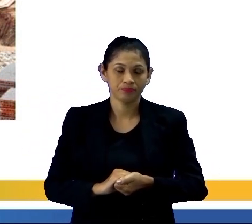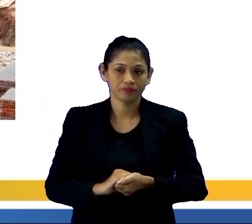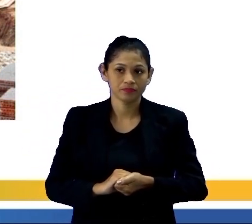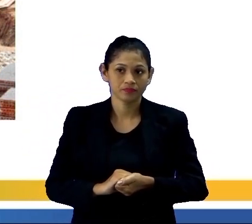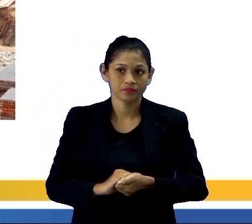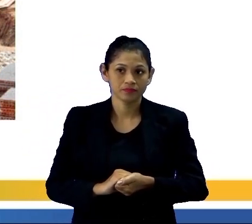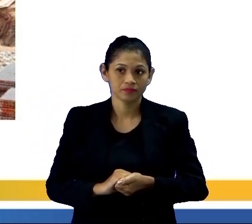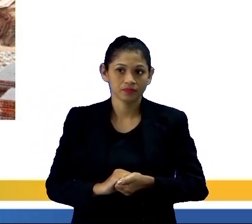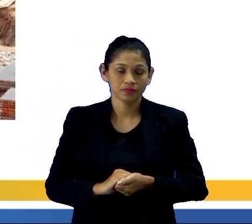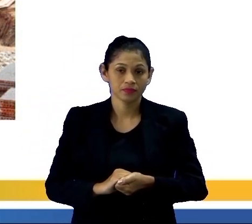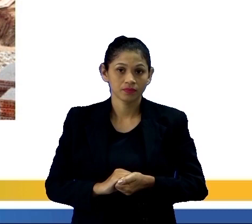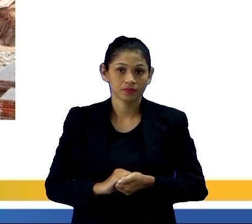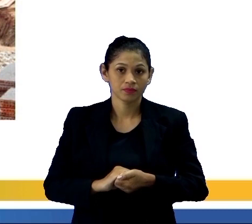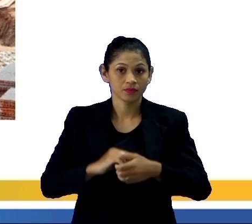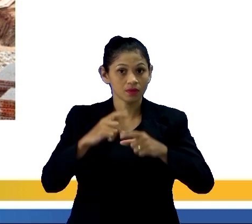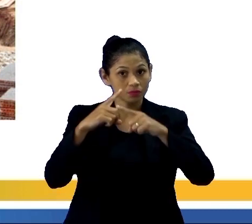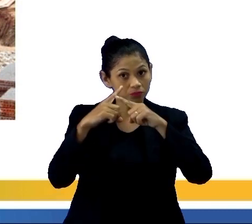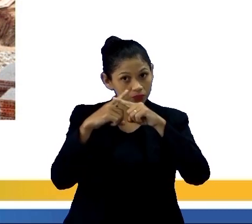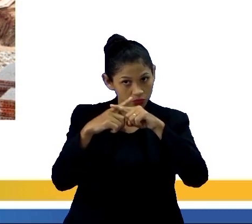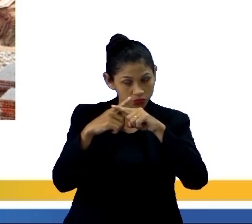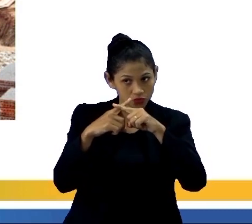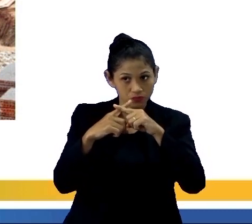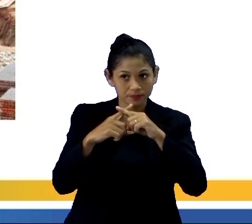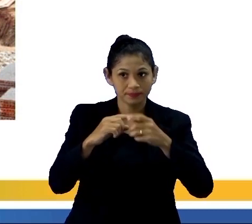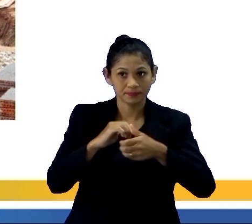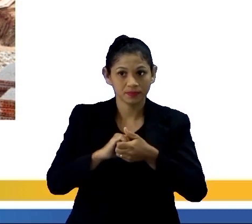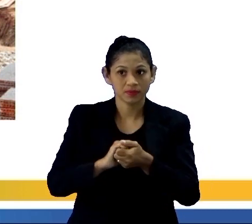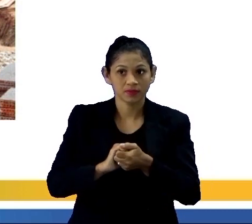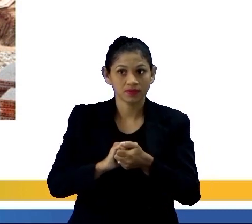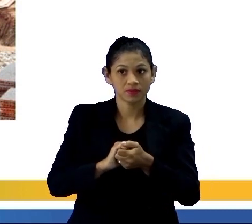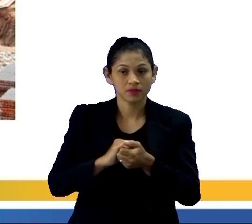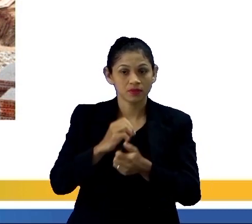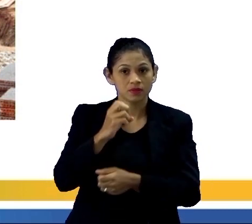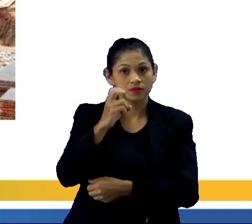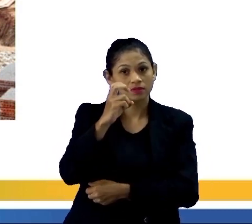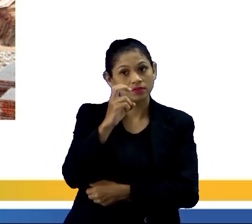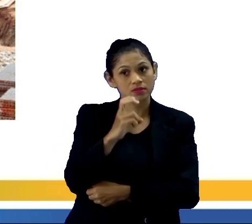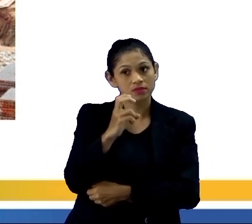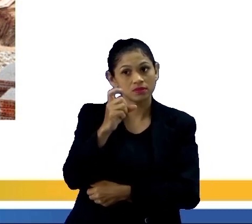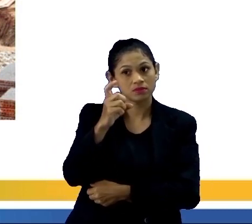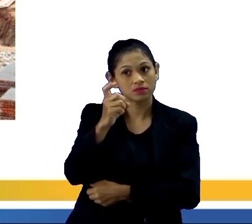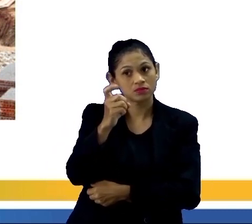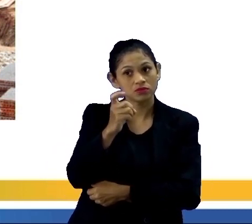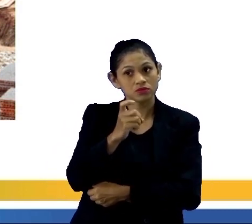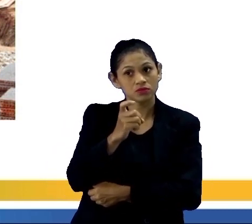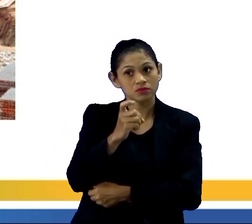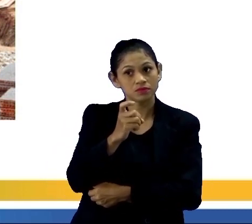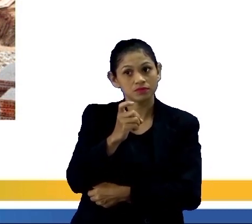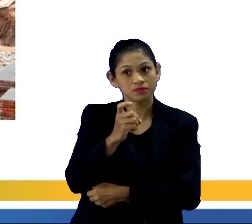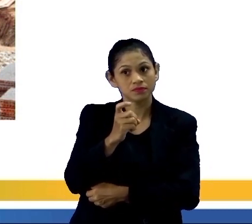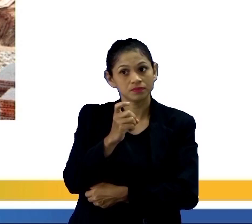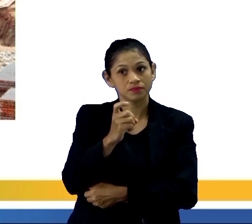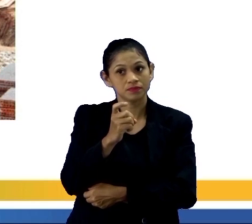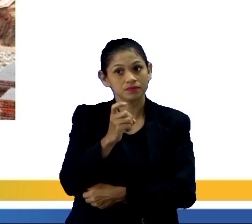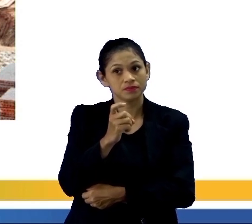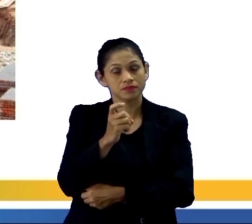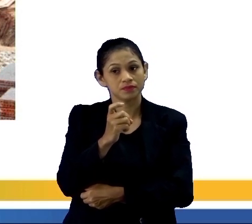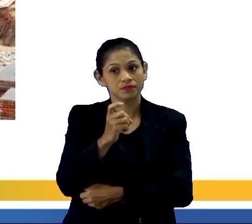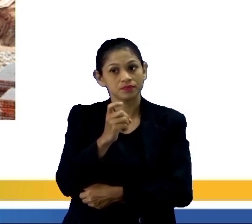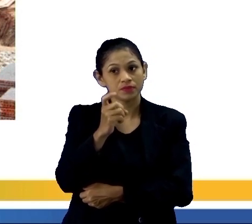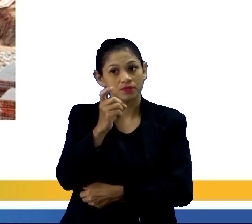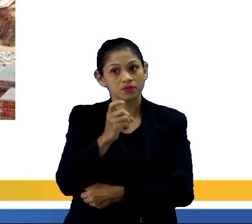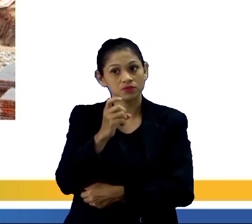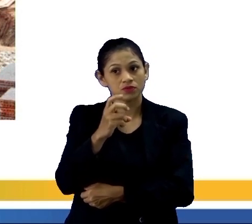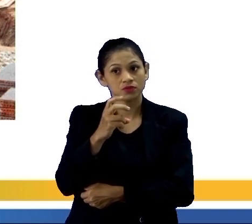x. Multiplicando meio pelos extremos, 5 vezes x igual a 8 vezes 20. 5 vezes